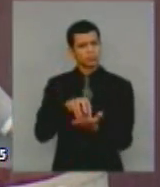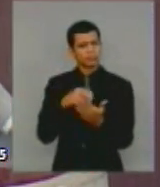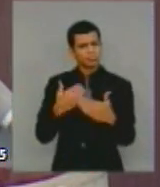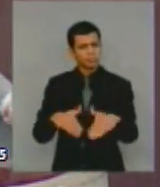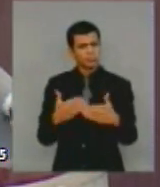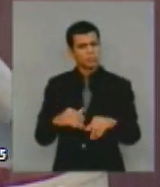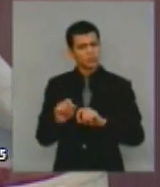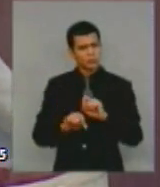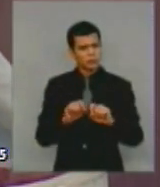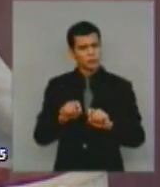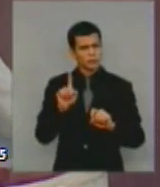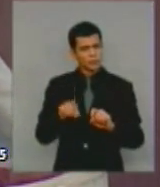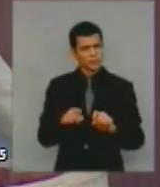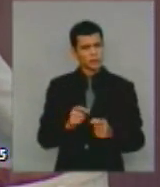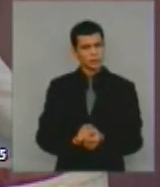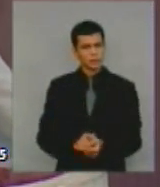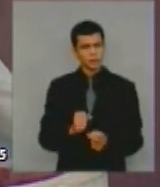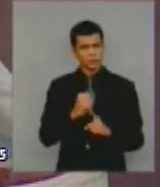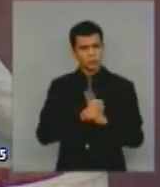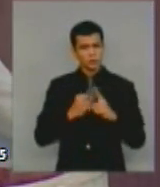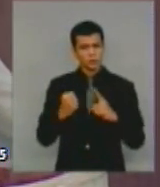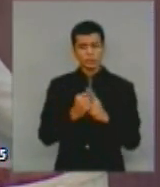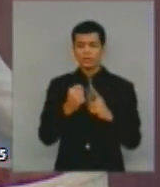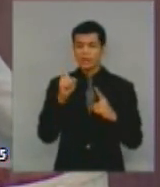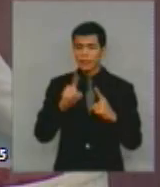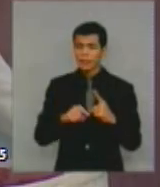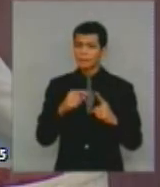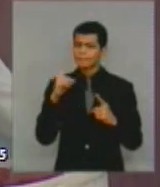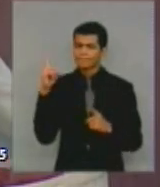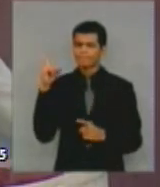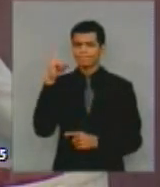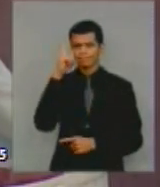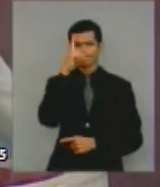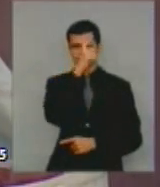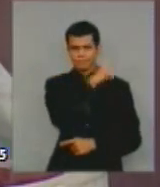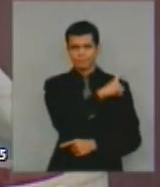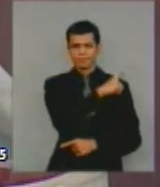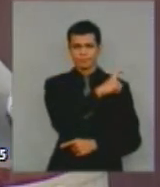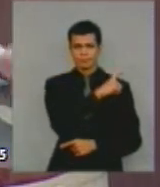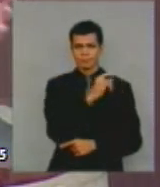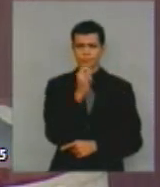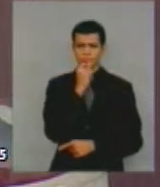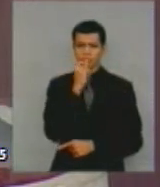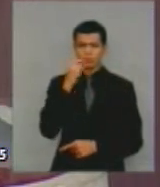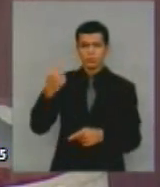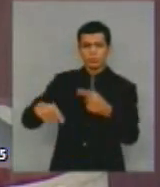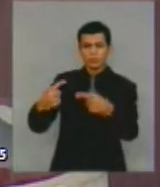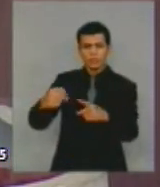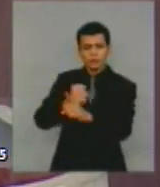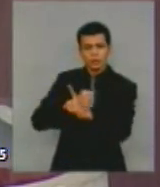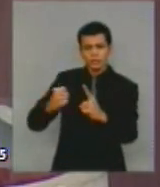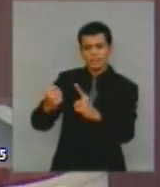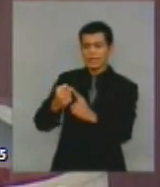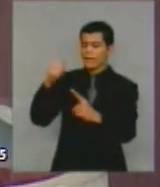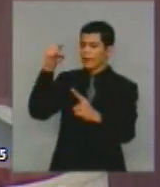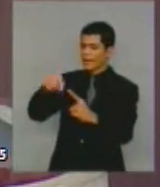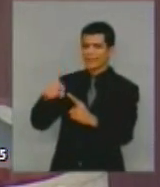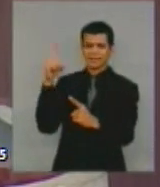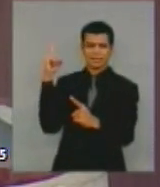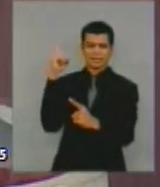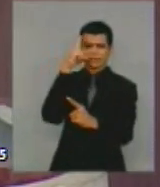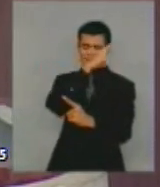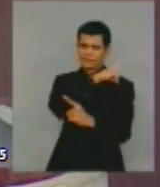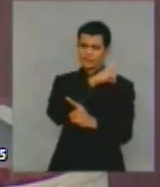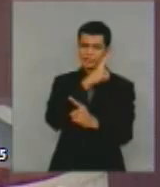na gestão de políticas sociais, que talvez seja a gestão mais difícil, é gerenciar a política social. Toda política tem que ter